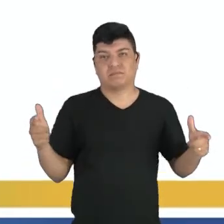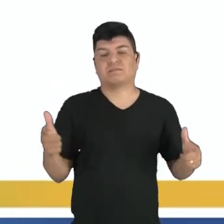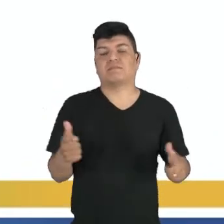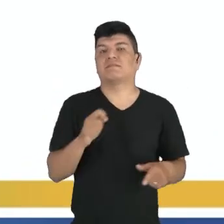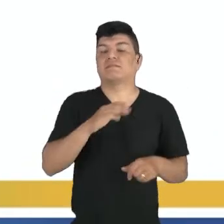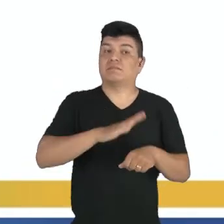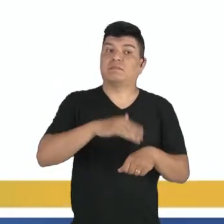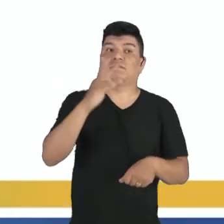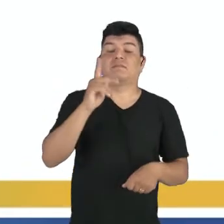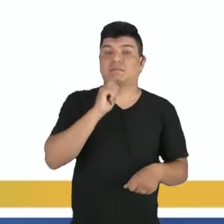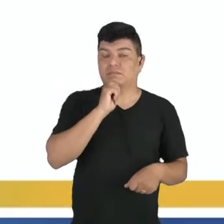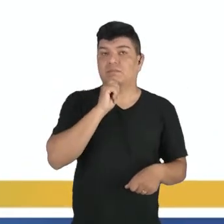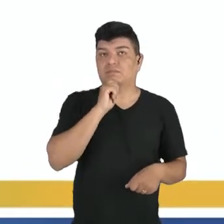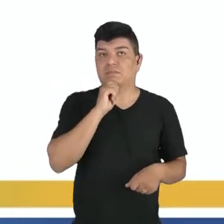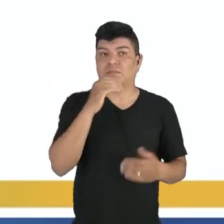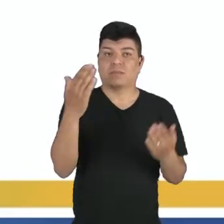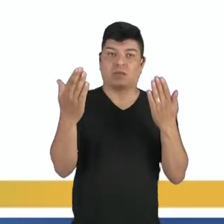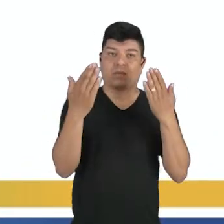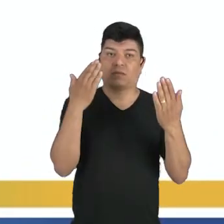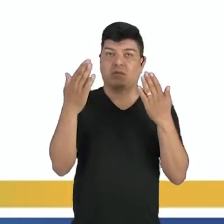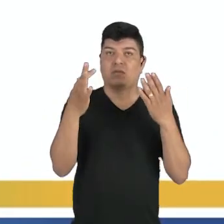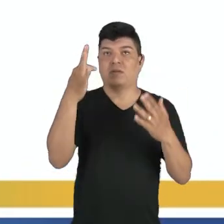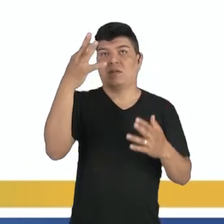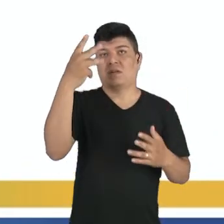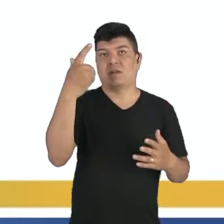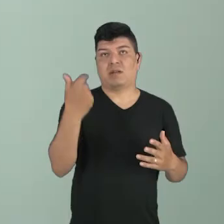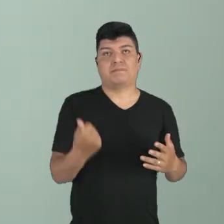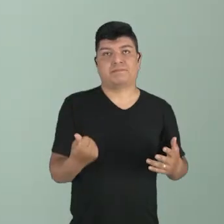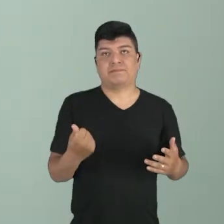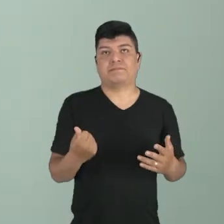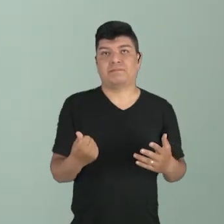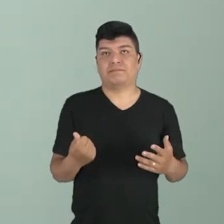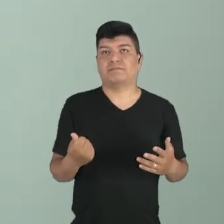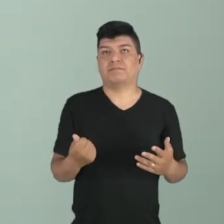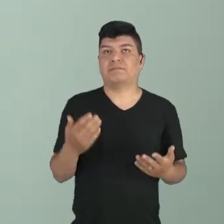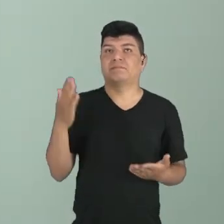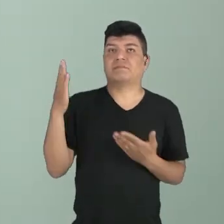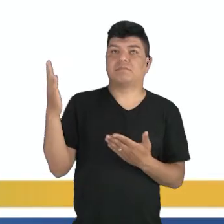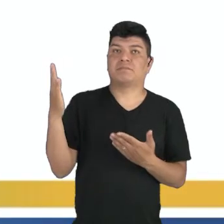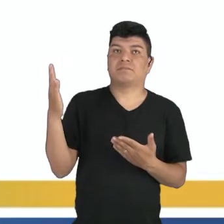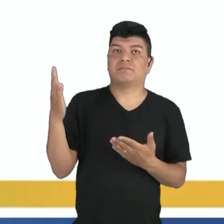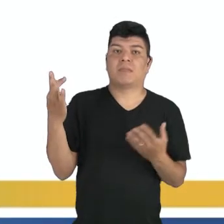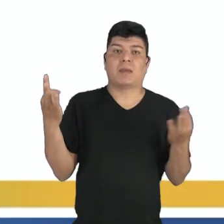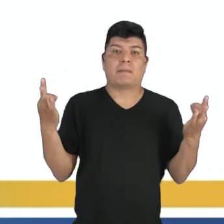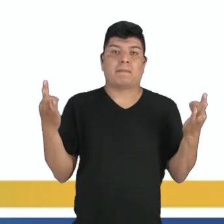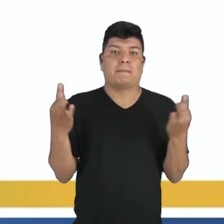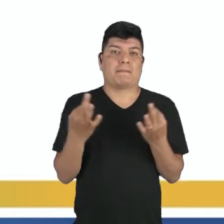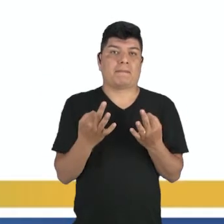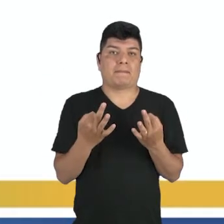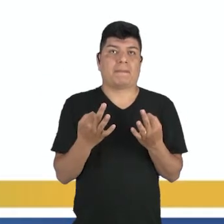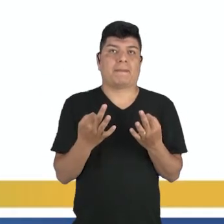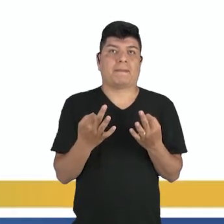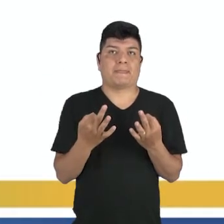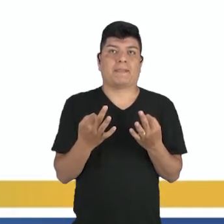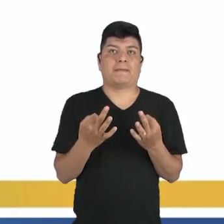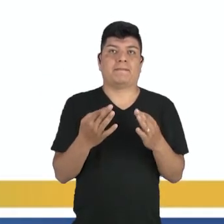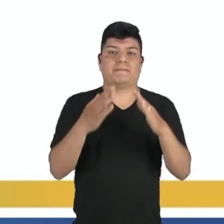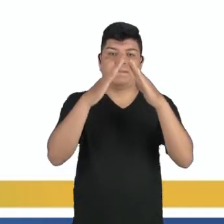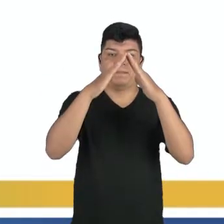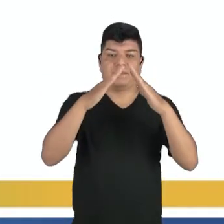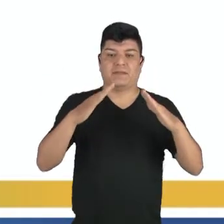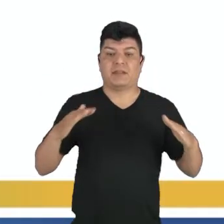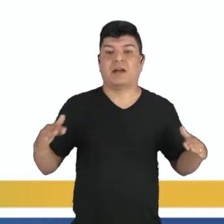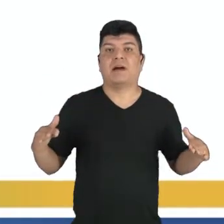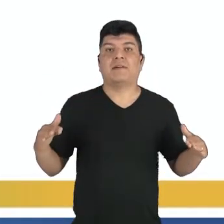mas quando você compara com a África que tá do lado é uma pirâmide praticamente no seu formato perfeito forma de um